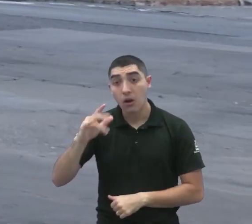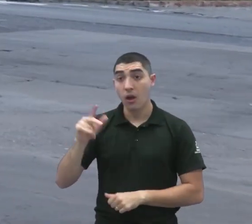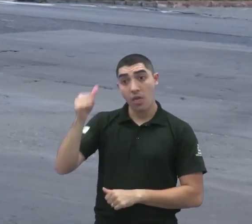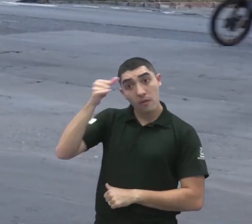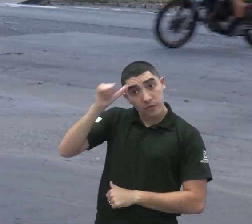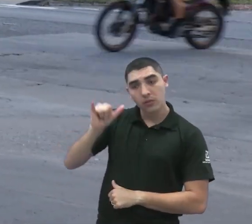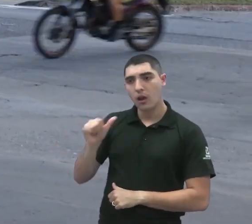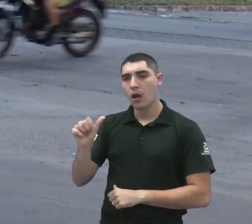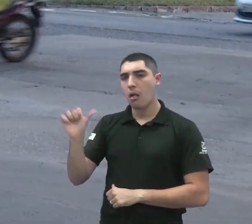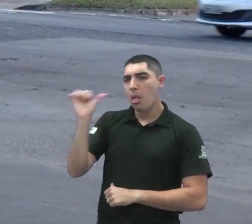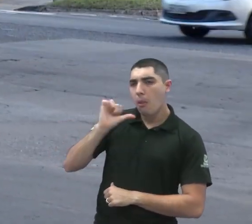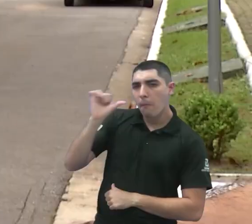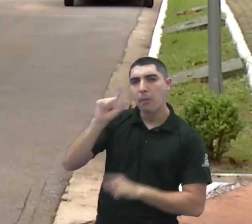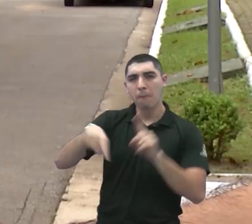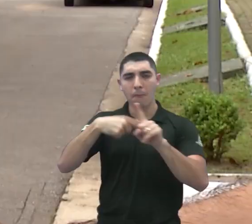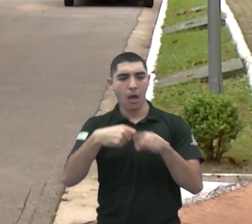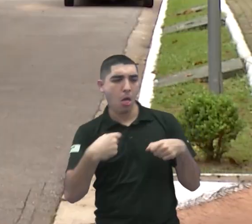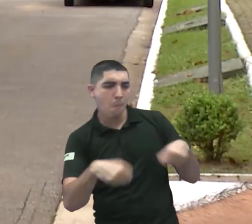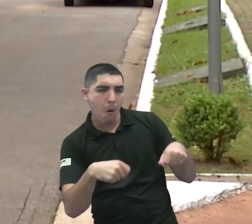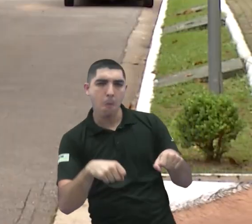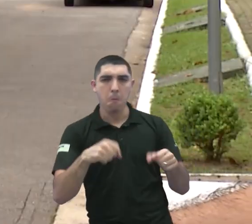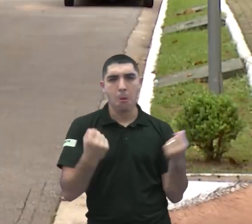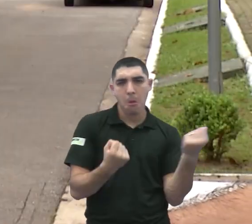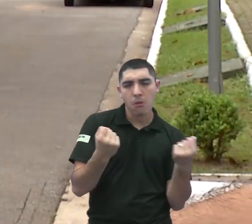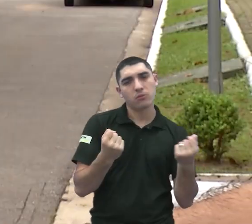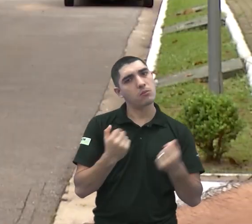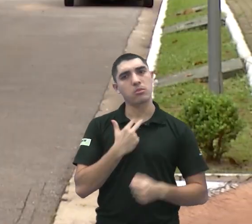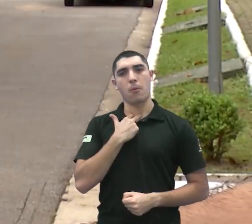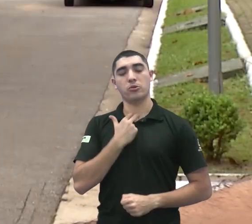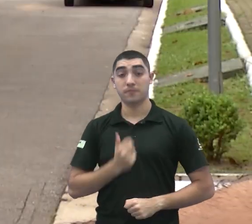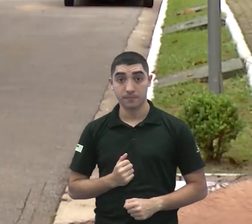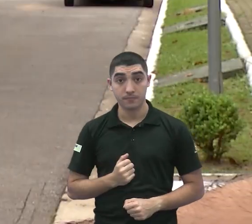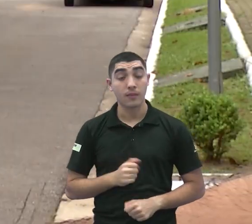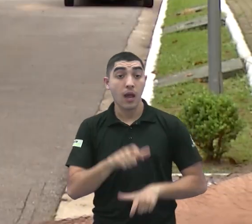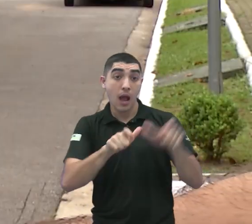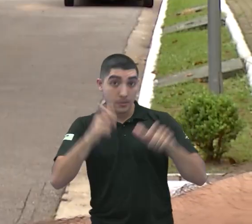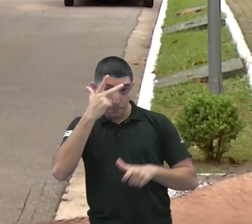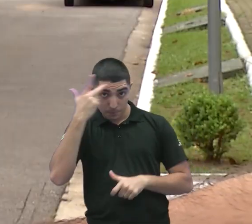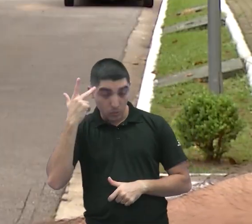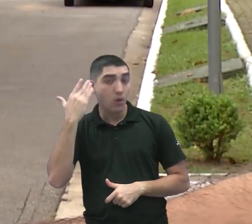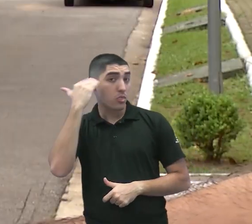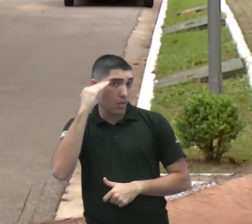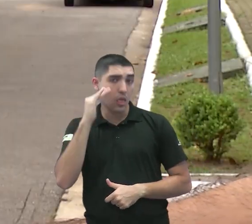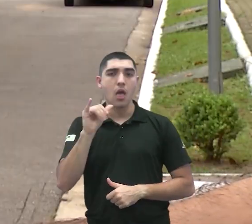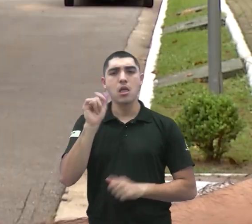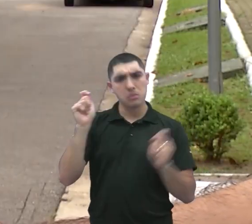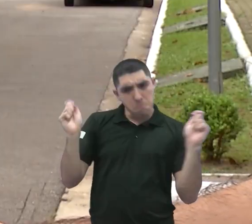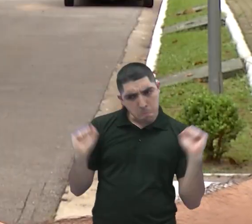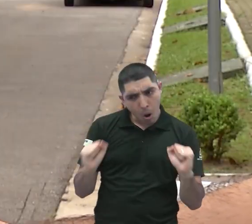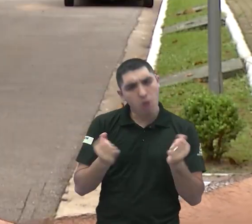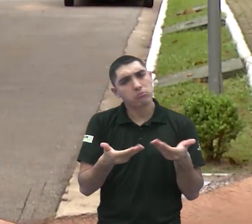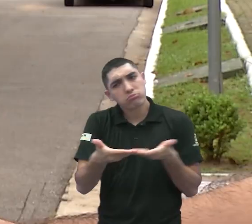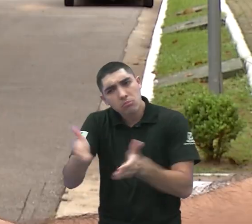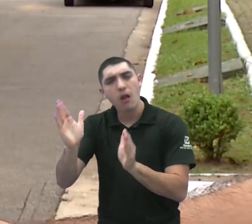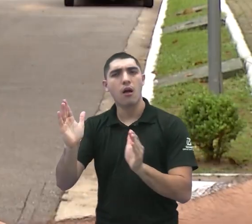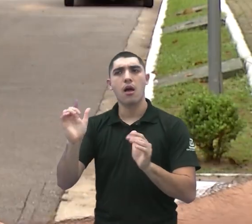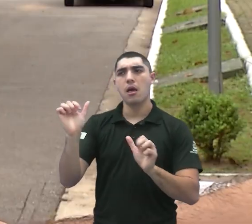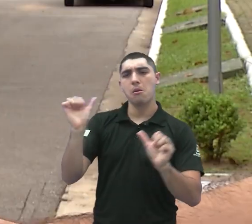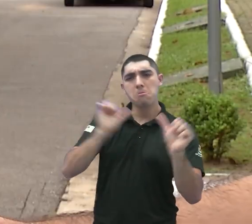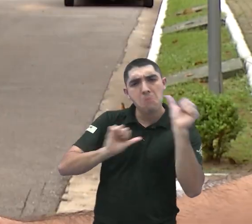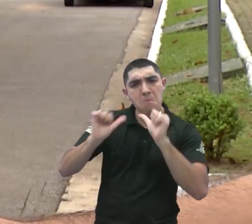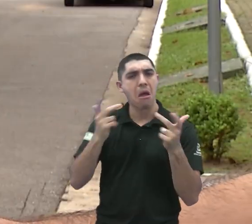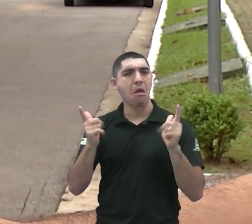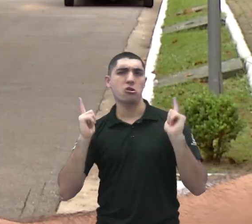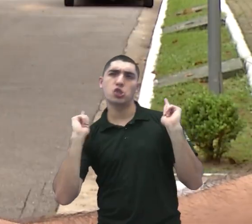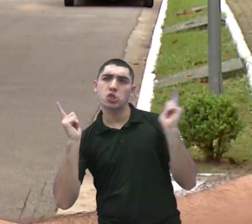e direção prevaleceu. As pessoas entenderam que podem sair, se divertir, mas que o que não pode é voltar para casa tendo bebido.